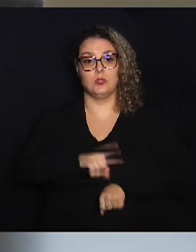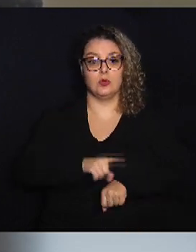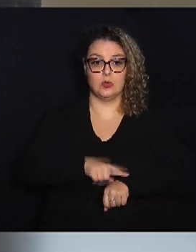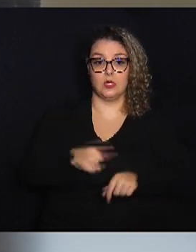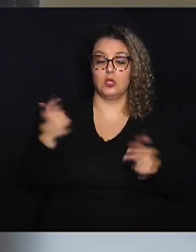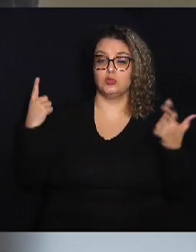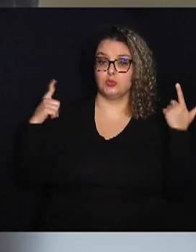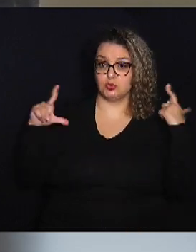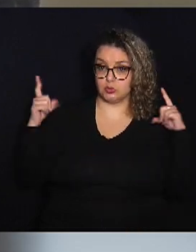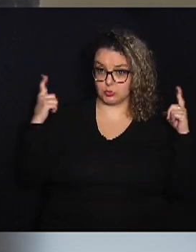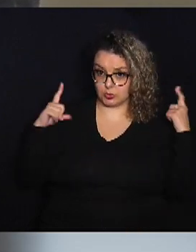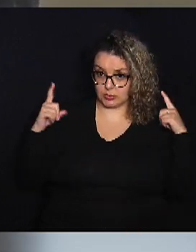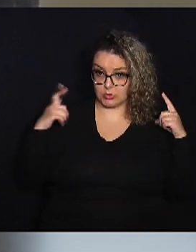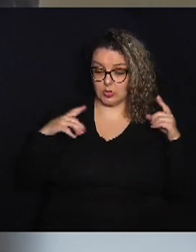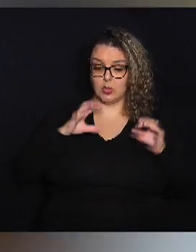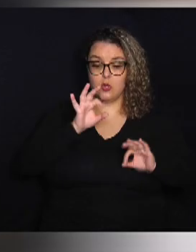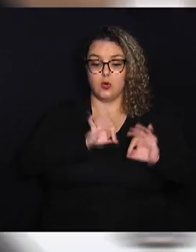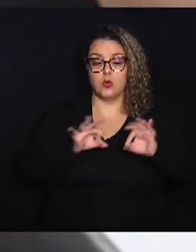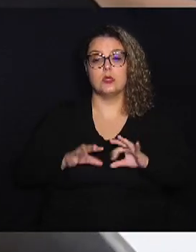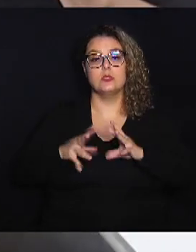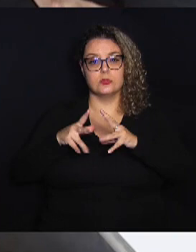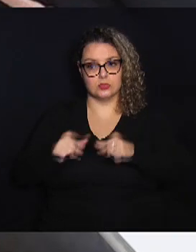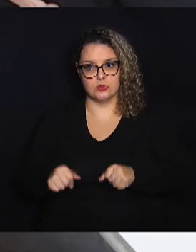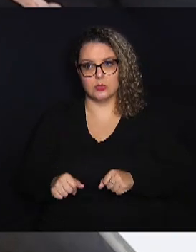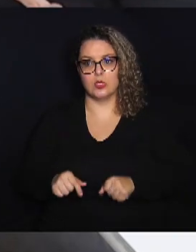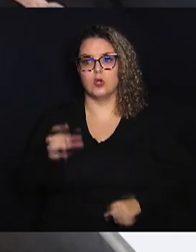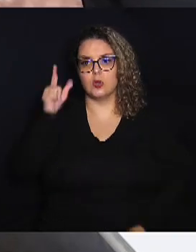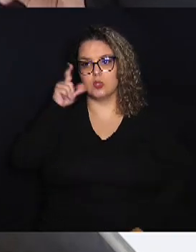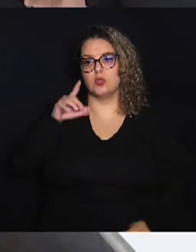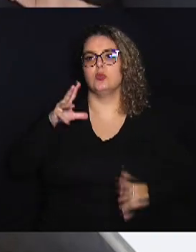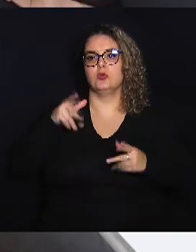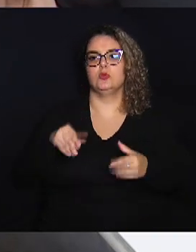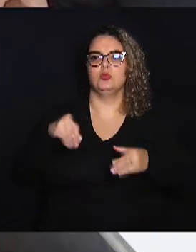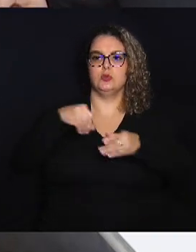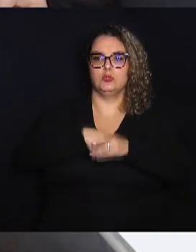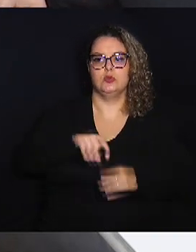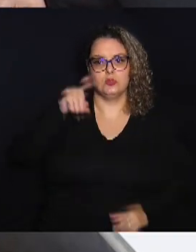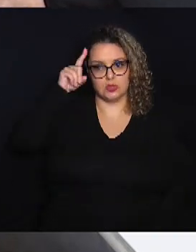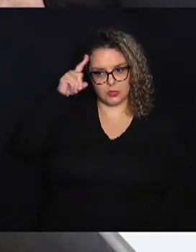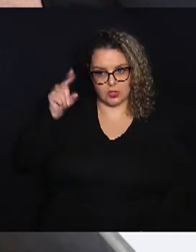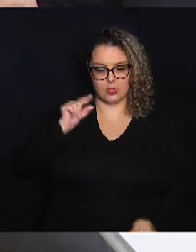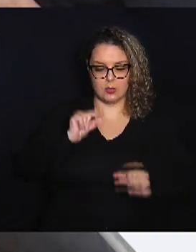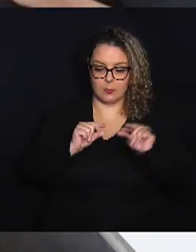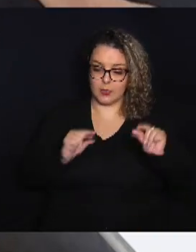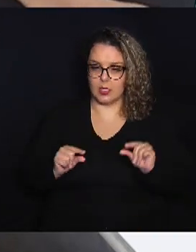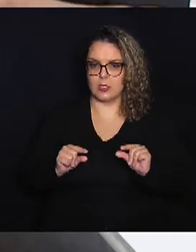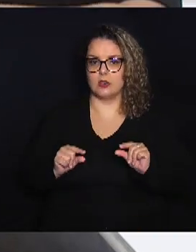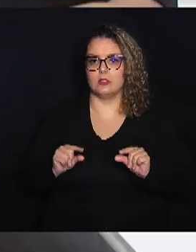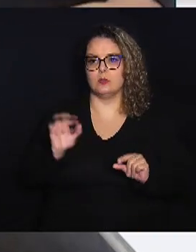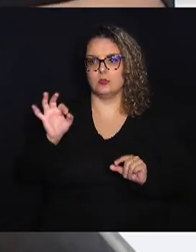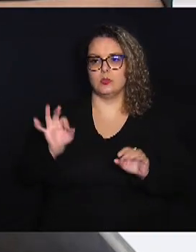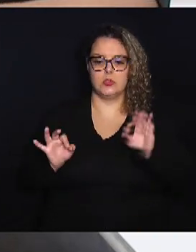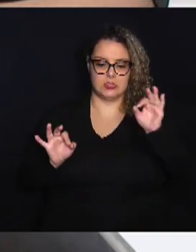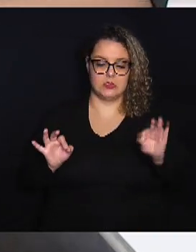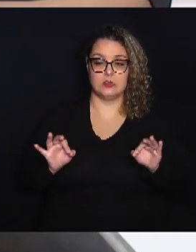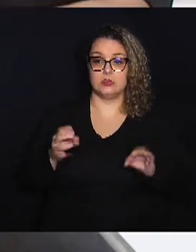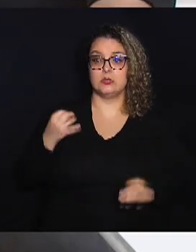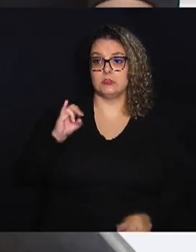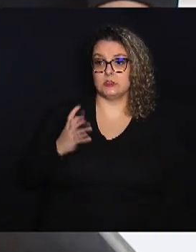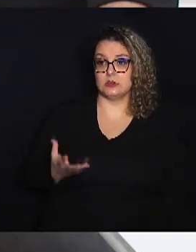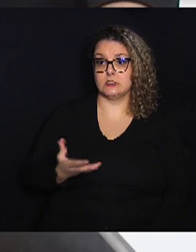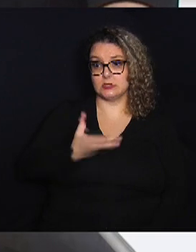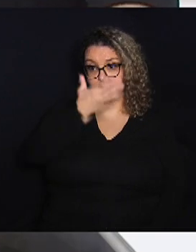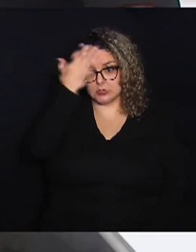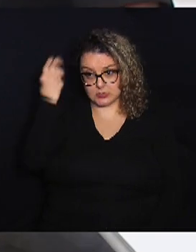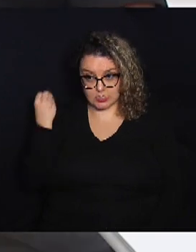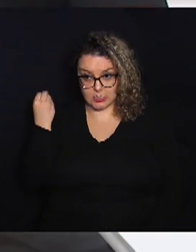lazer. Organizando direitinho, dá para colocar tudo isso, mesmo que em pequenas proporções. Porque se a gente esquece